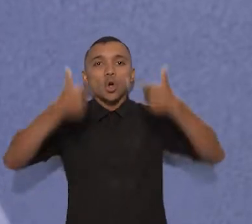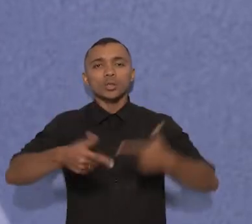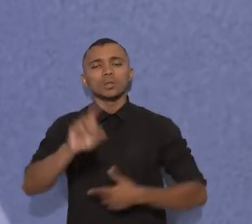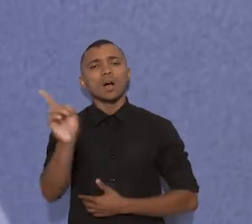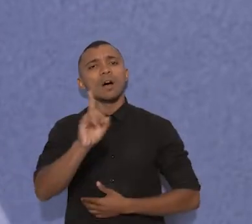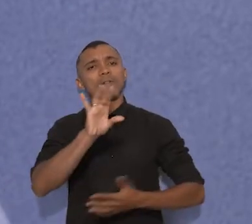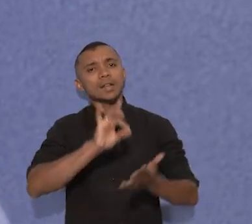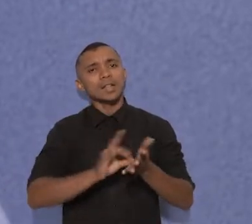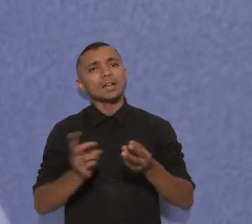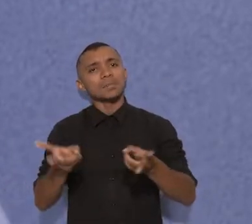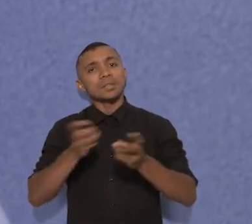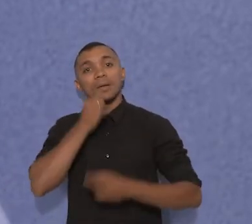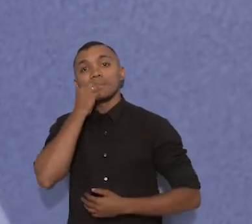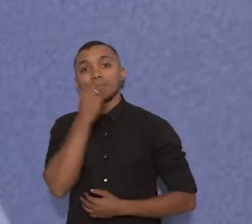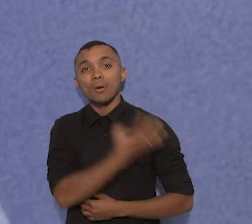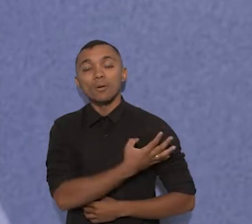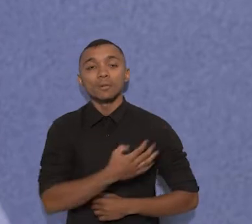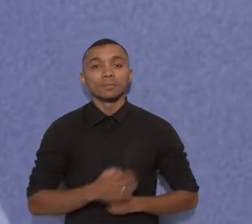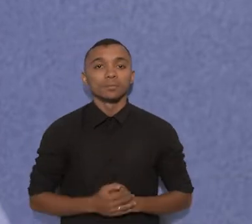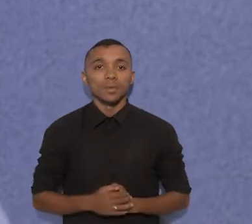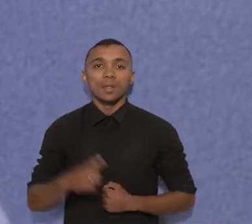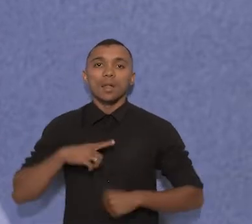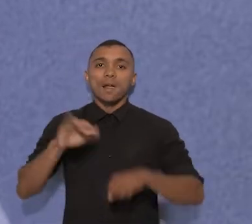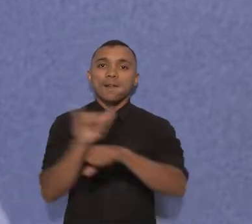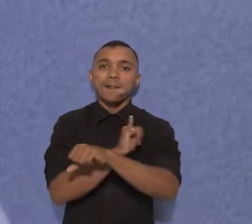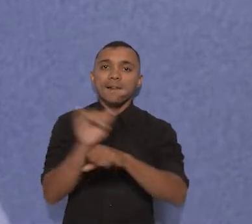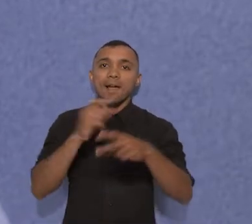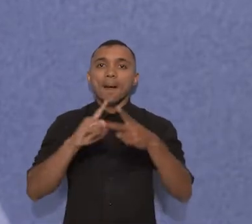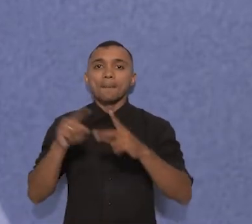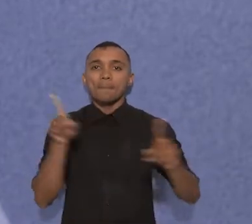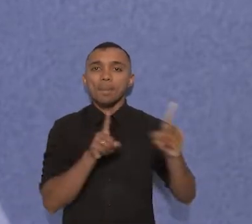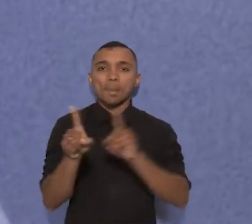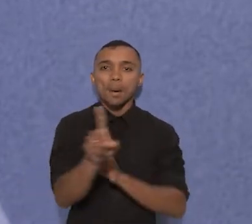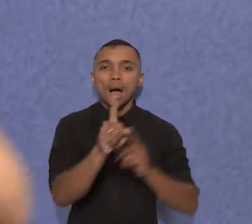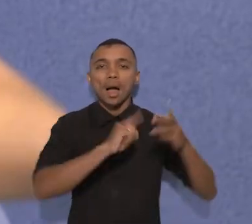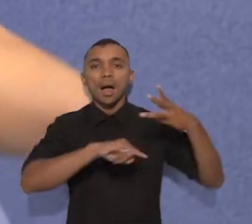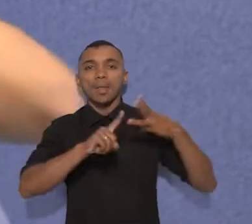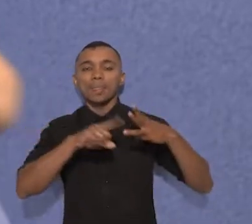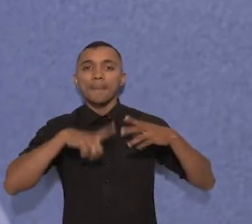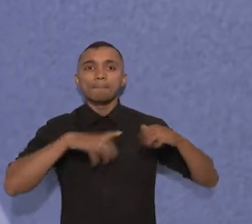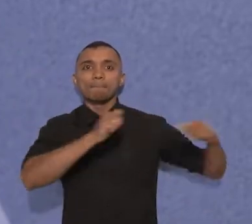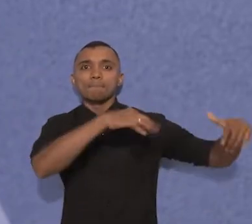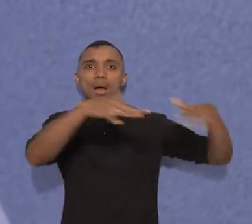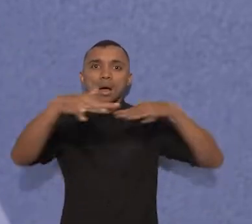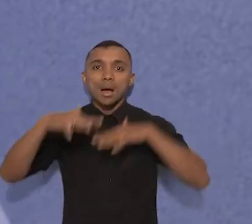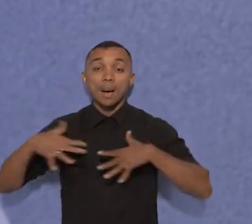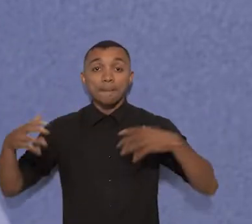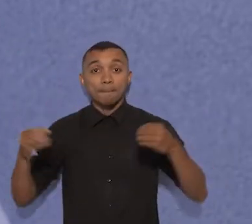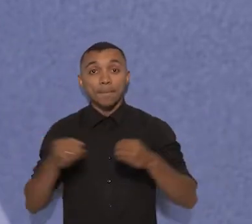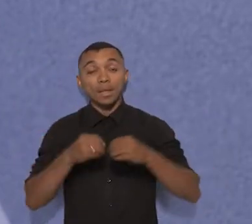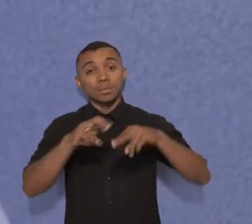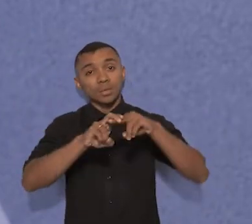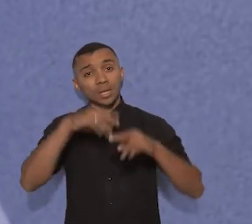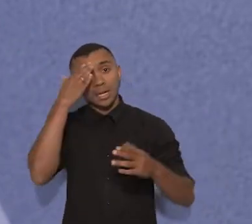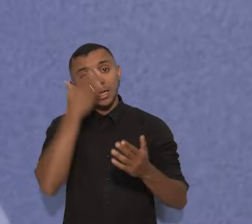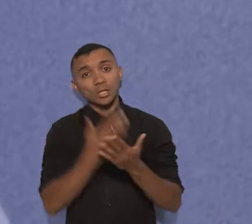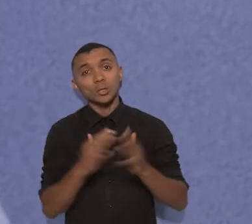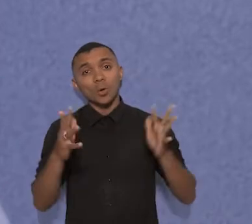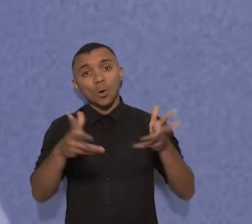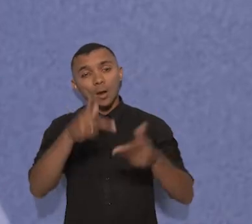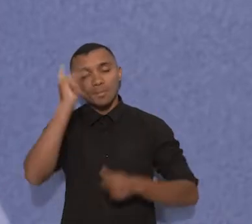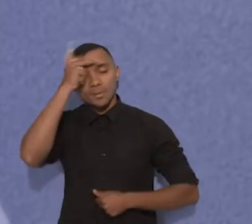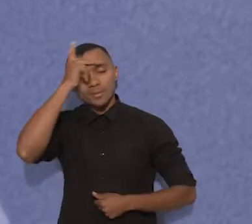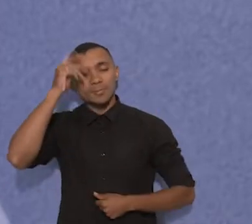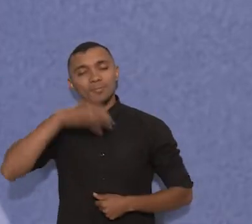bem, com ultrapassagens, com tabela, com jogadores mais próximos. Então, eu acho que a torcida ficou muito satisfeita e foi